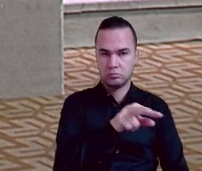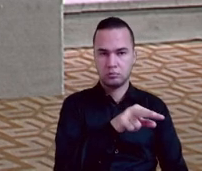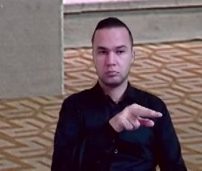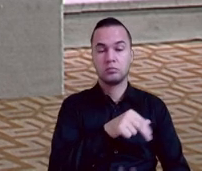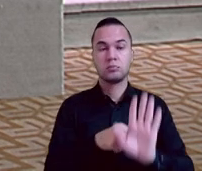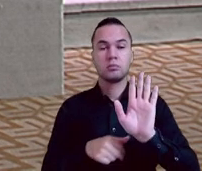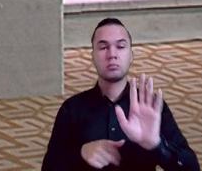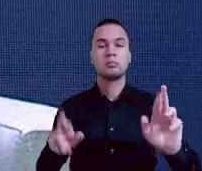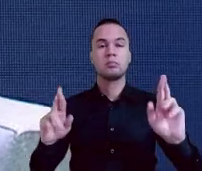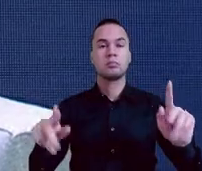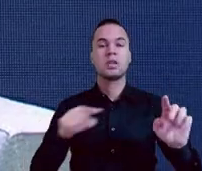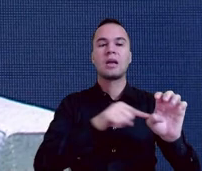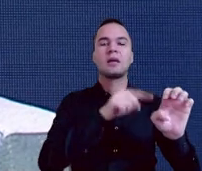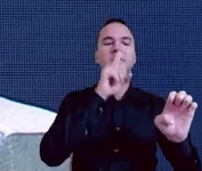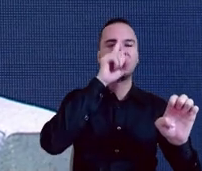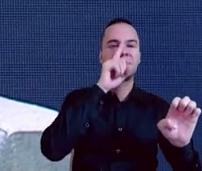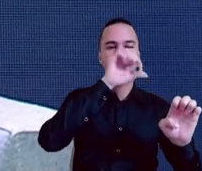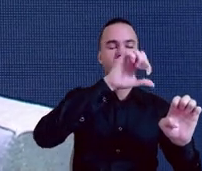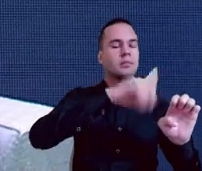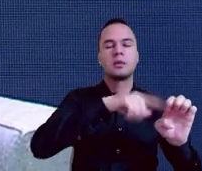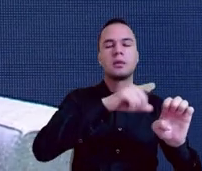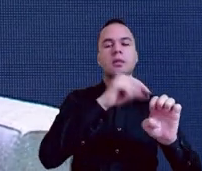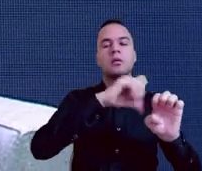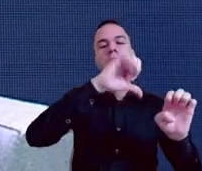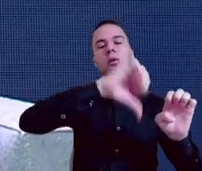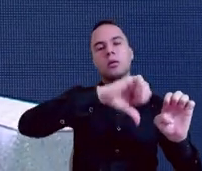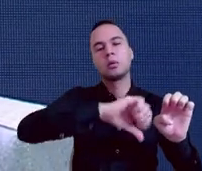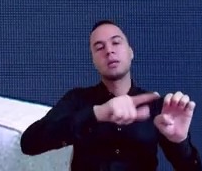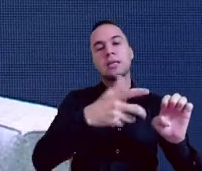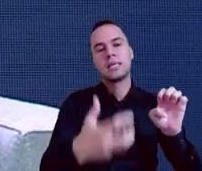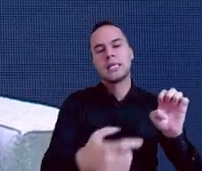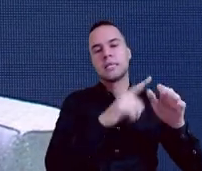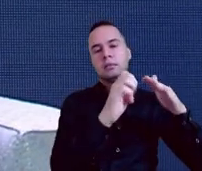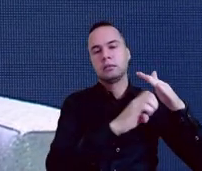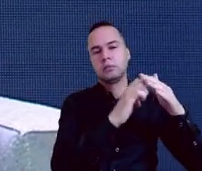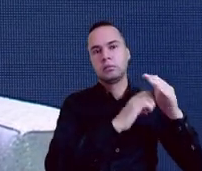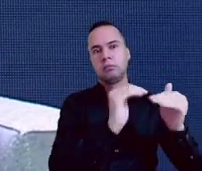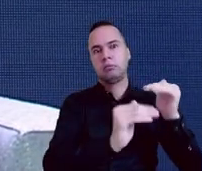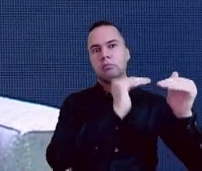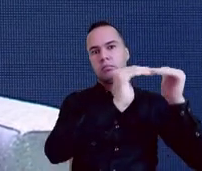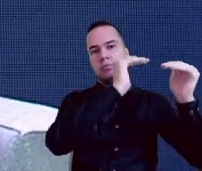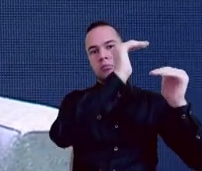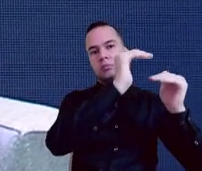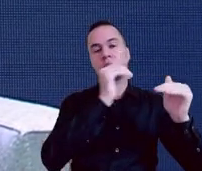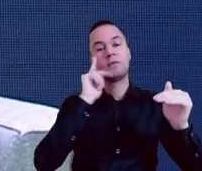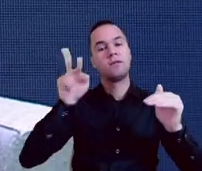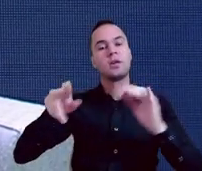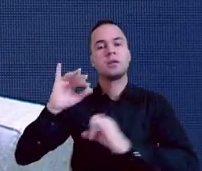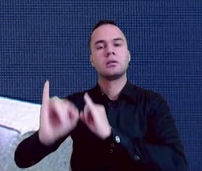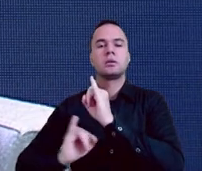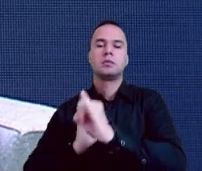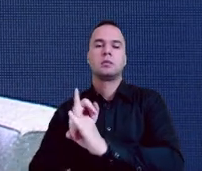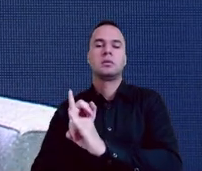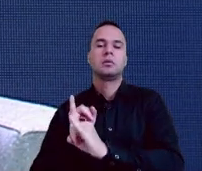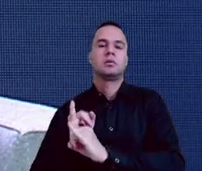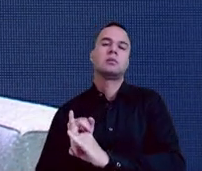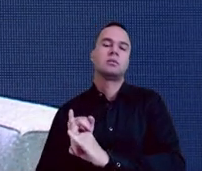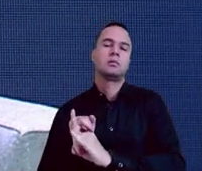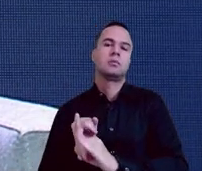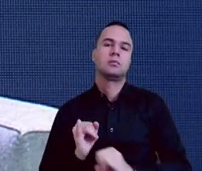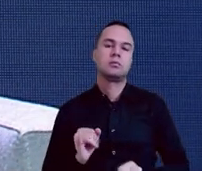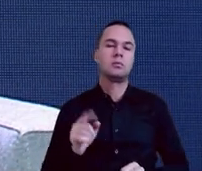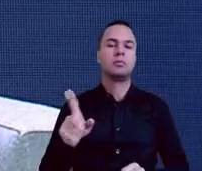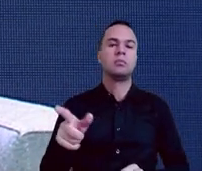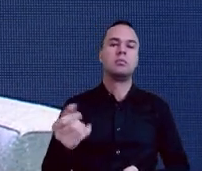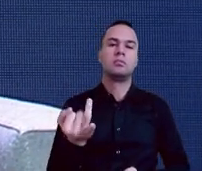o mal empreendedor ele Talvez queira fritar a empresa dele olhando a história da internet então você conta na mão os casos